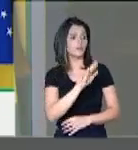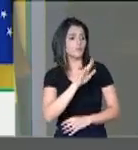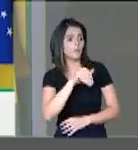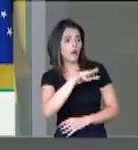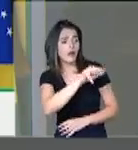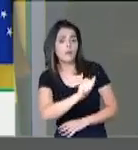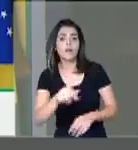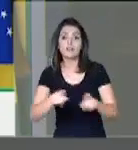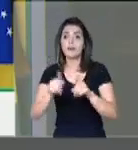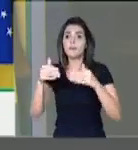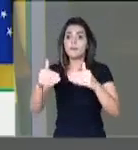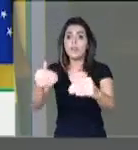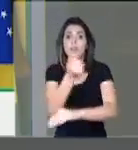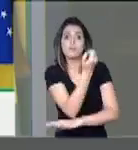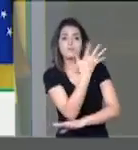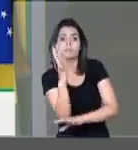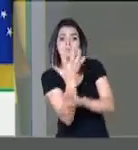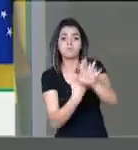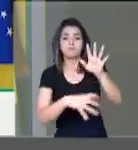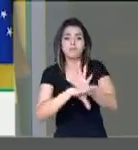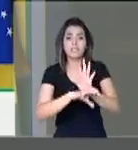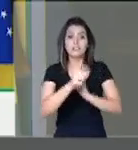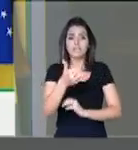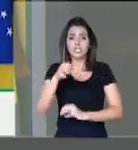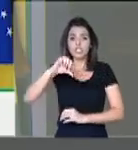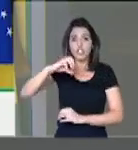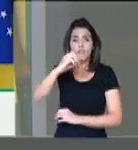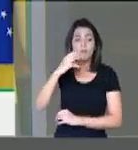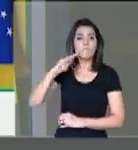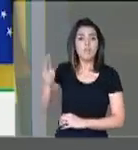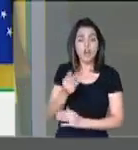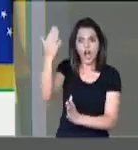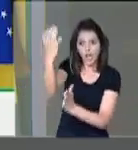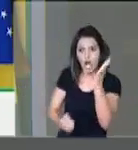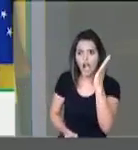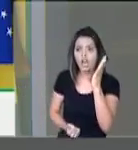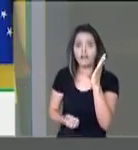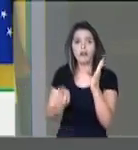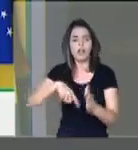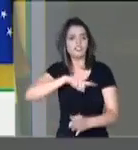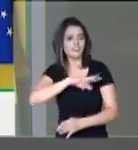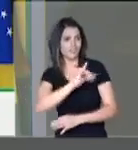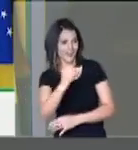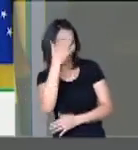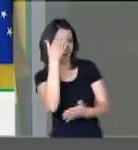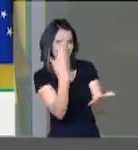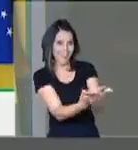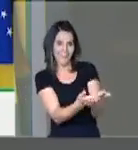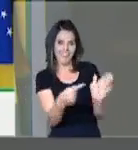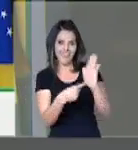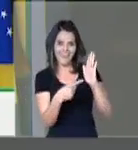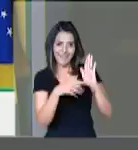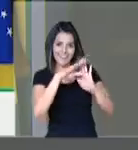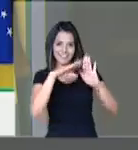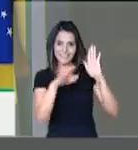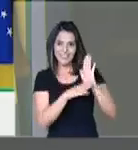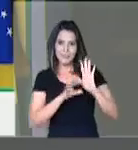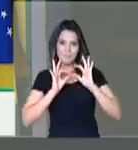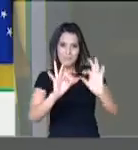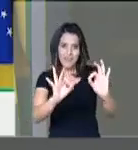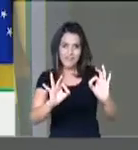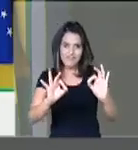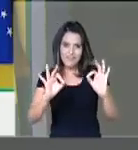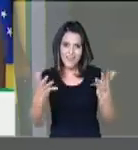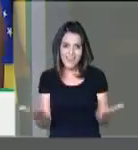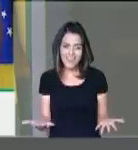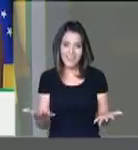do próprio ministério elementos de mais de 190 milhões que a gente aposte nesta agenda com uma agenda do